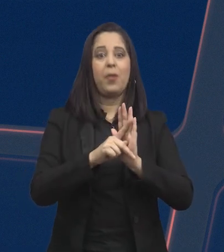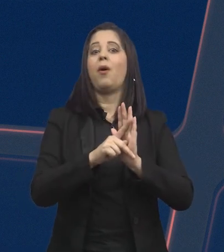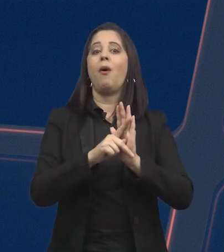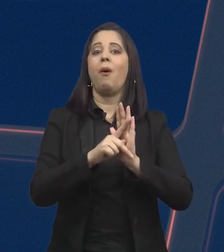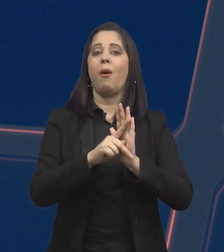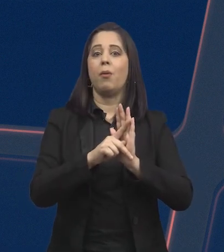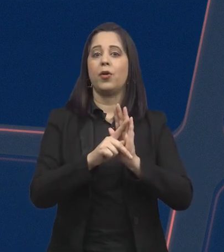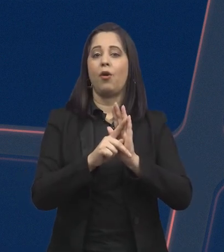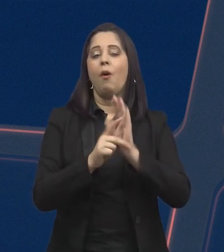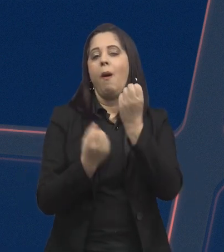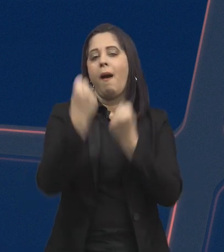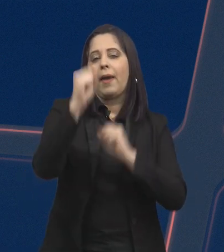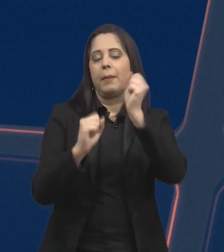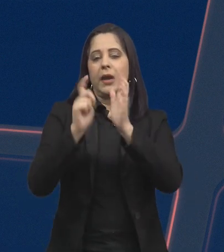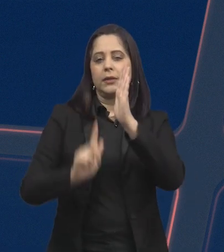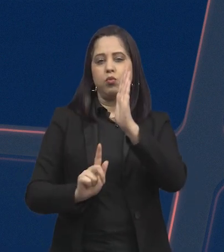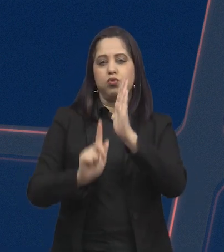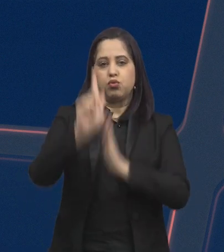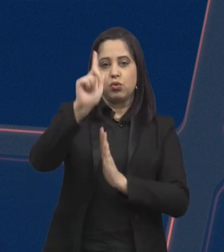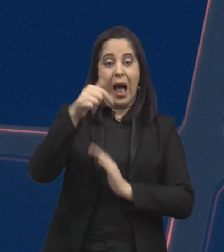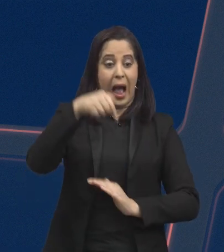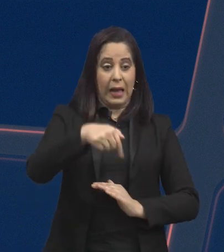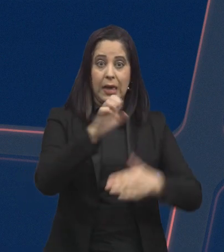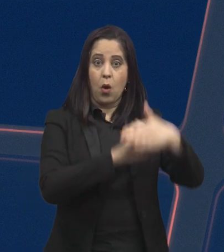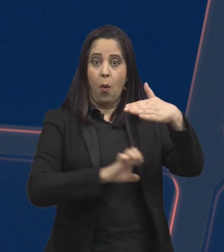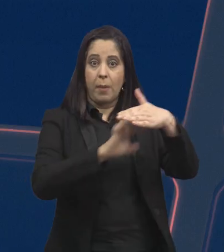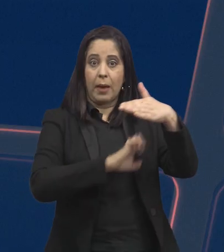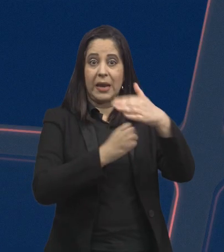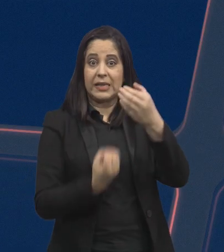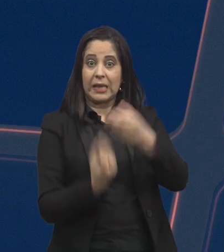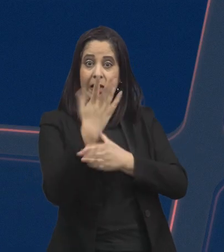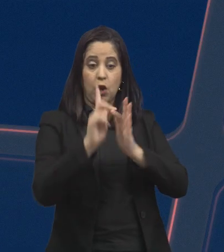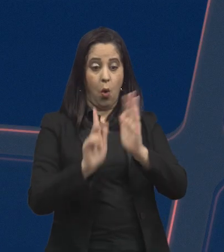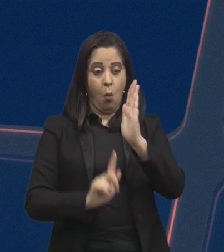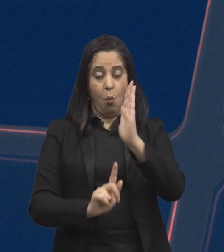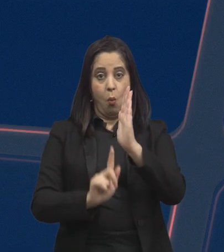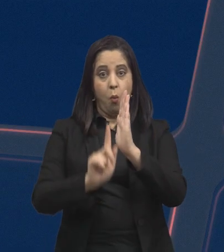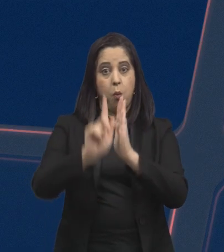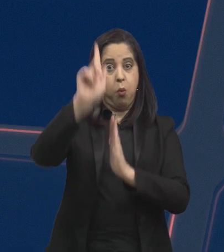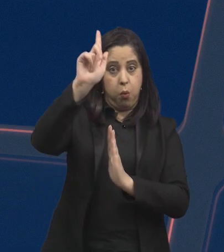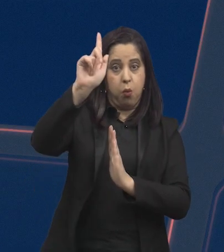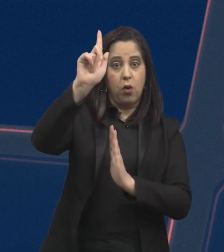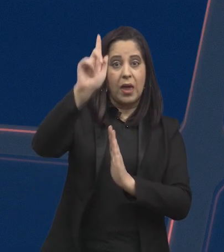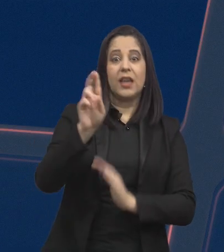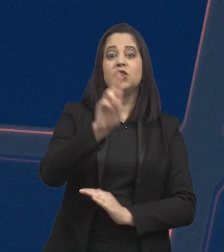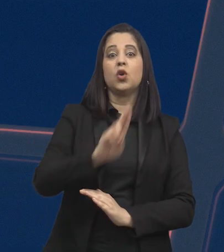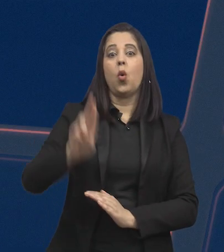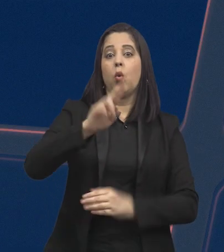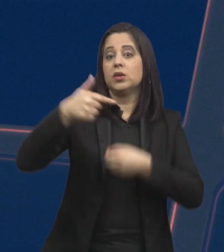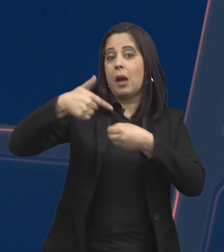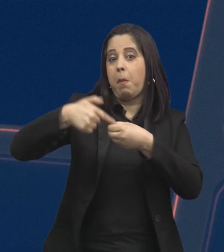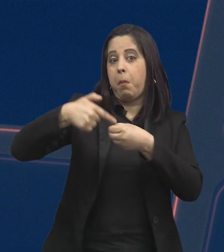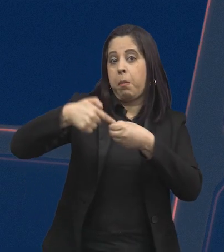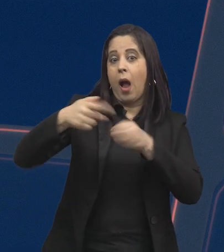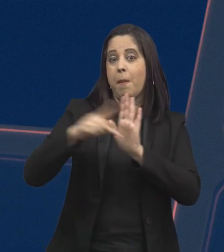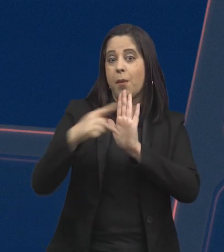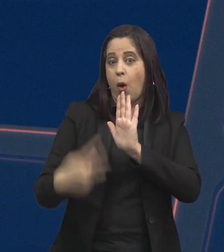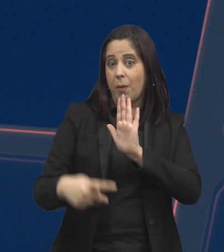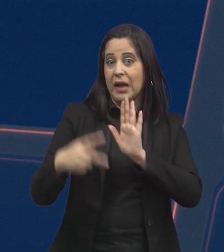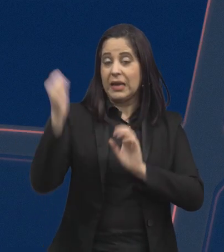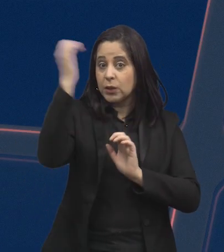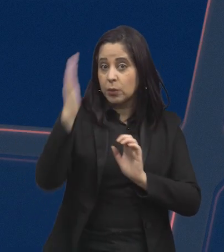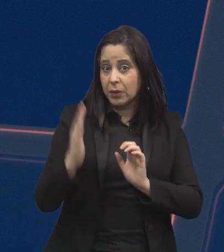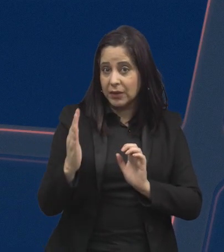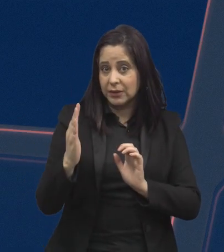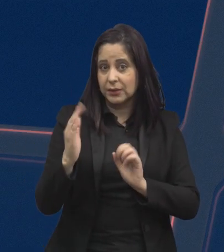aeroespacial. Uma startup da nossa cidade desenvolveu o primeiro foguete movido a combustível líquido do Brasil. A novidade é